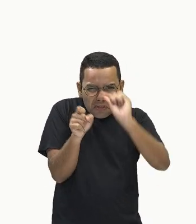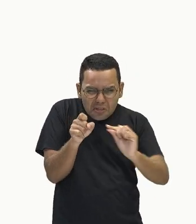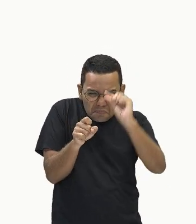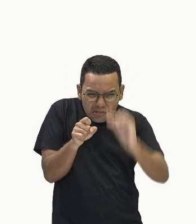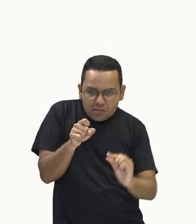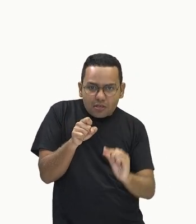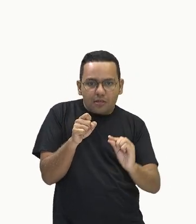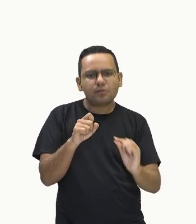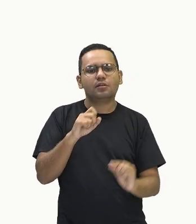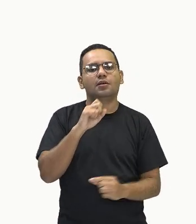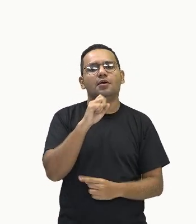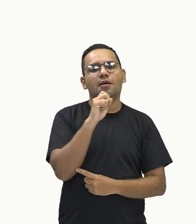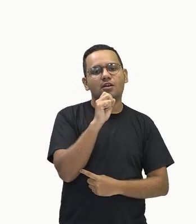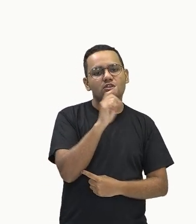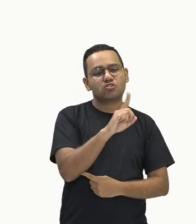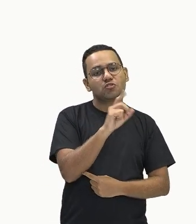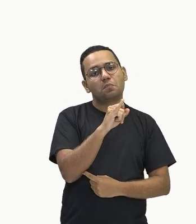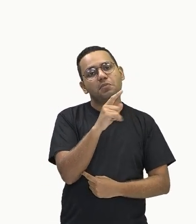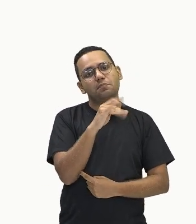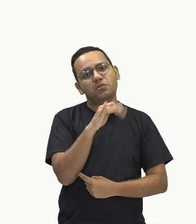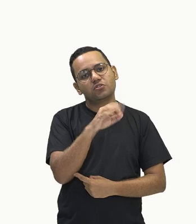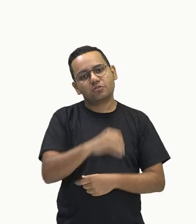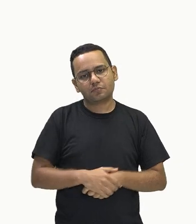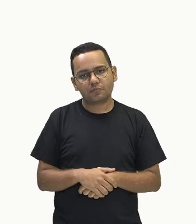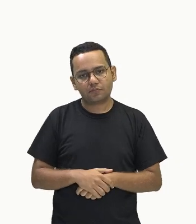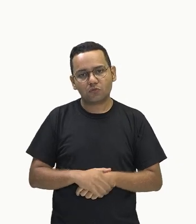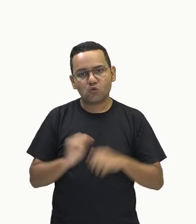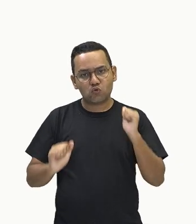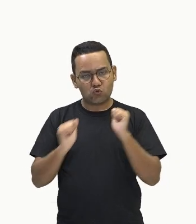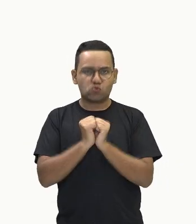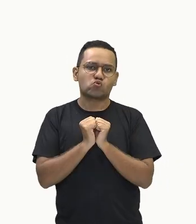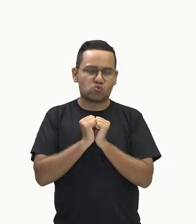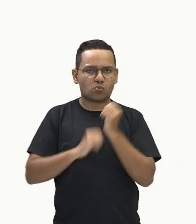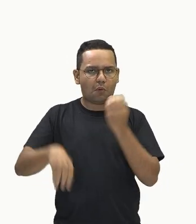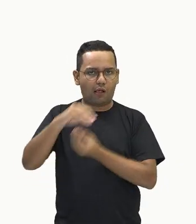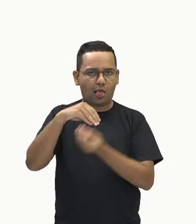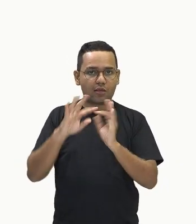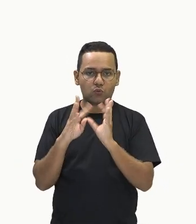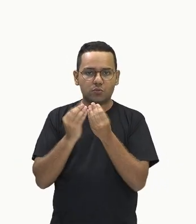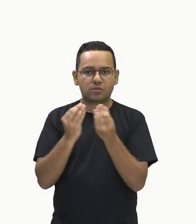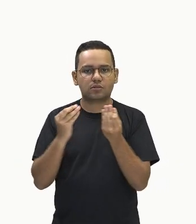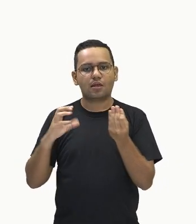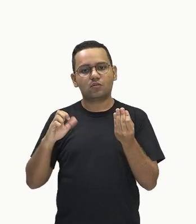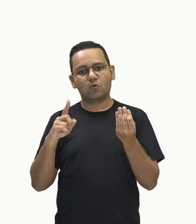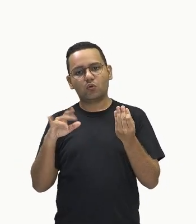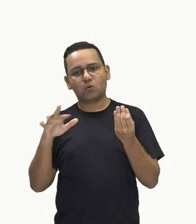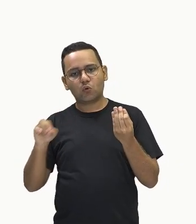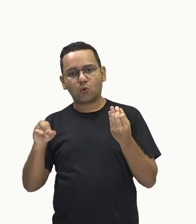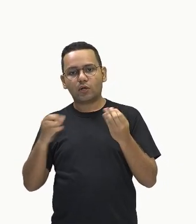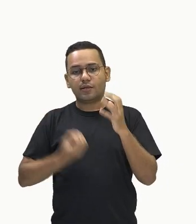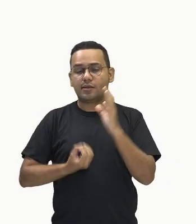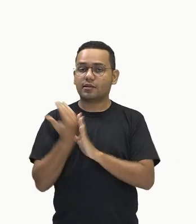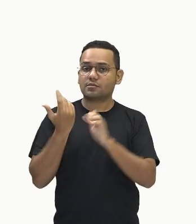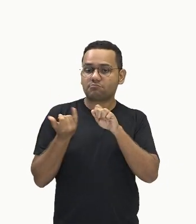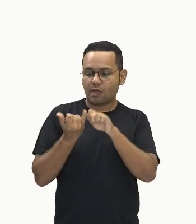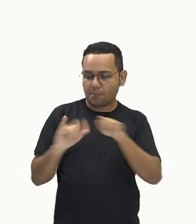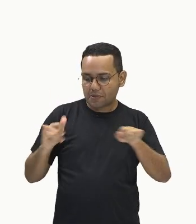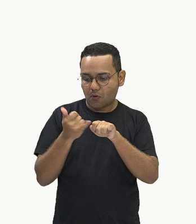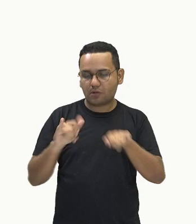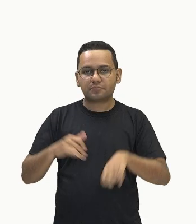certo? Com a ação do ácido clorídrico, nós teremos no processo final os